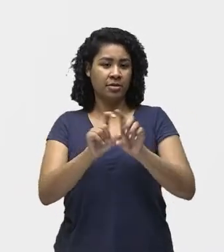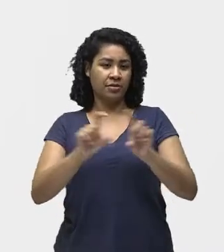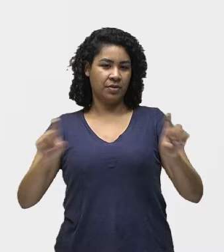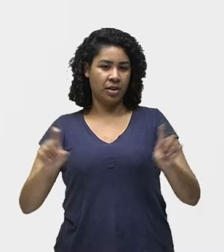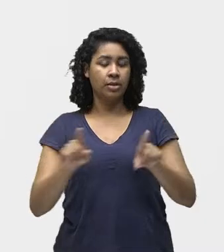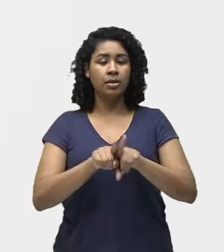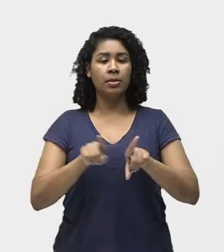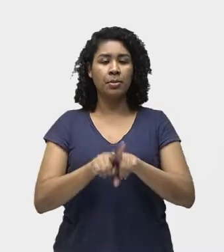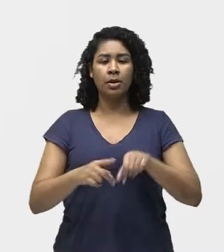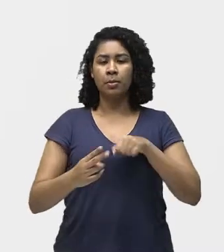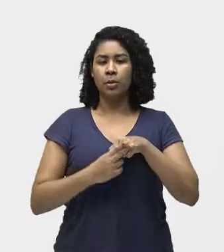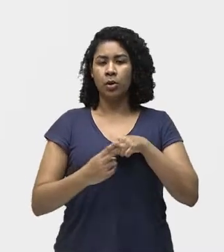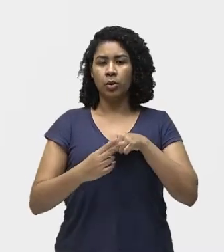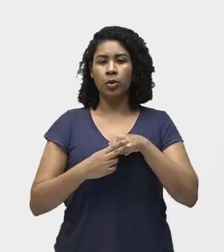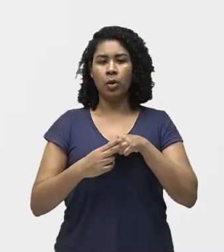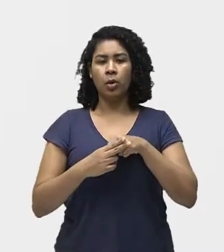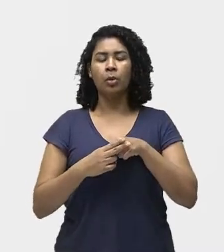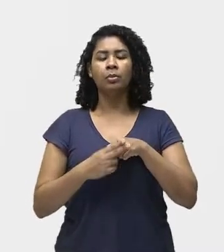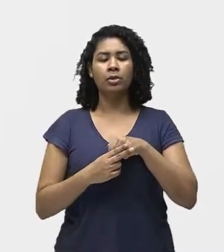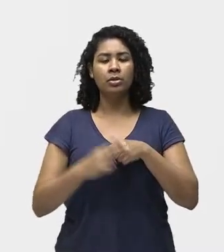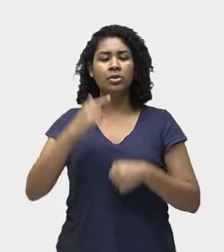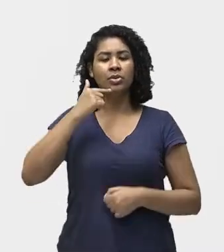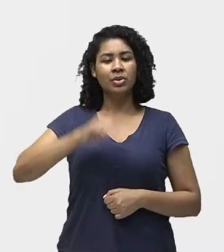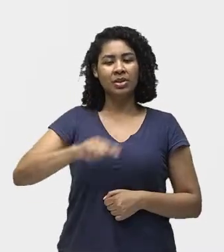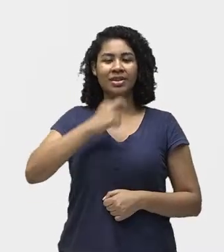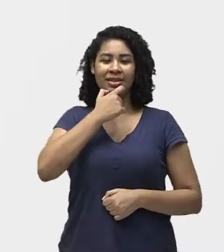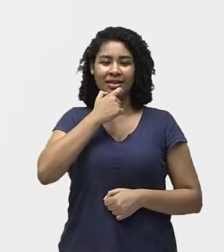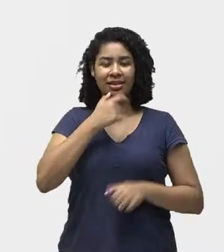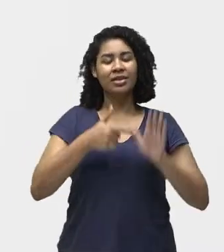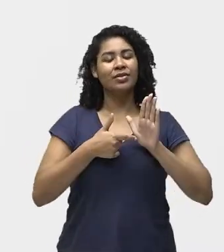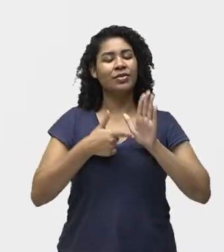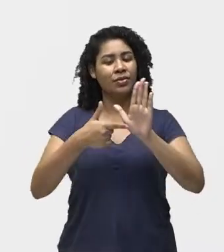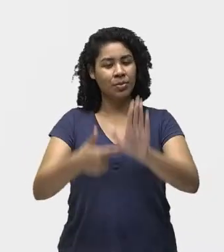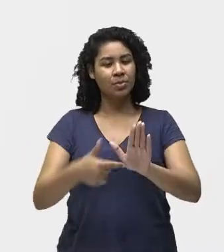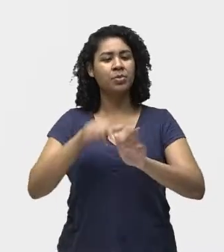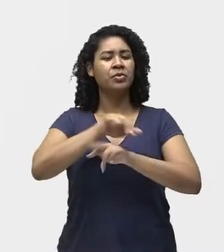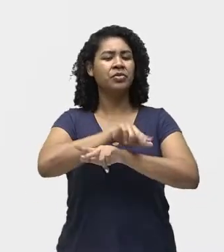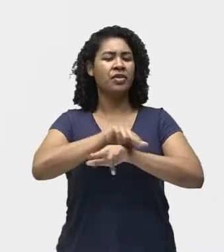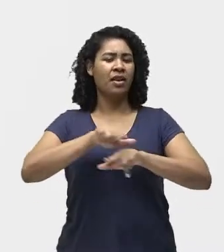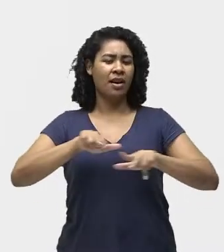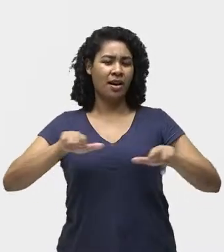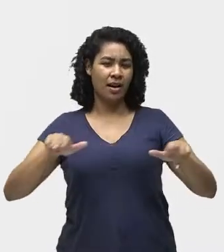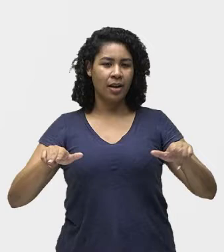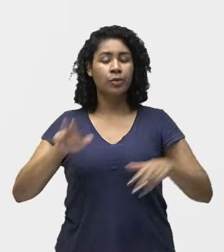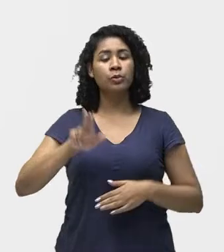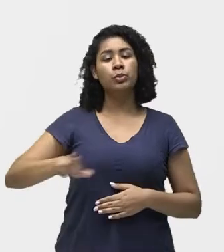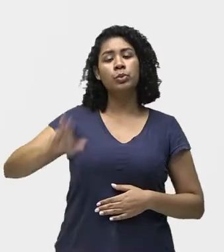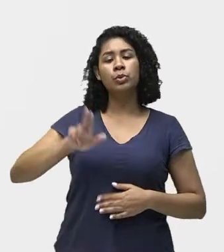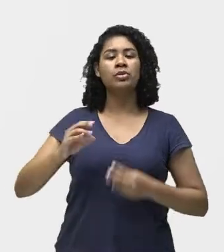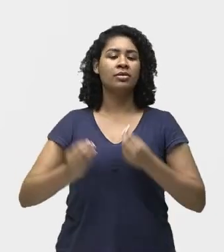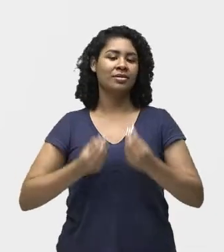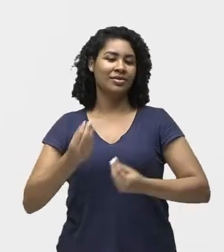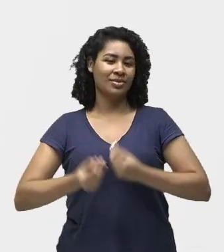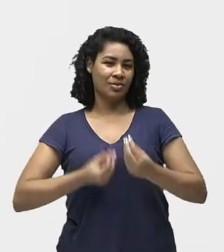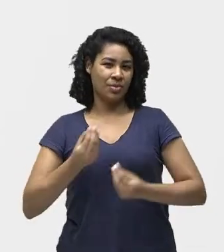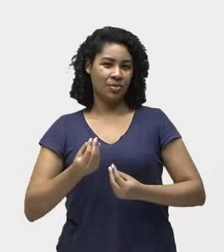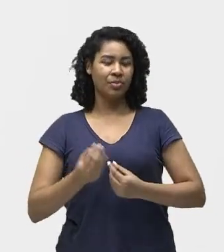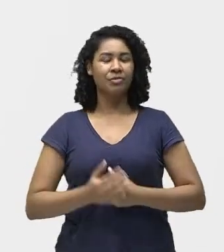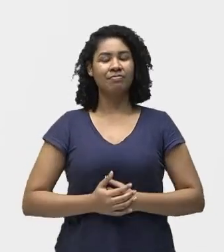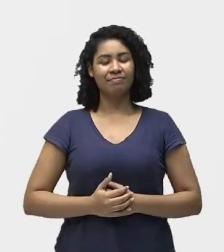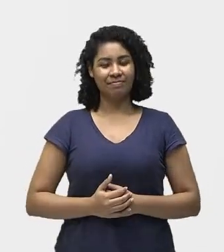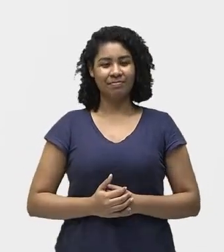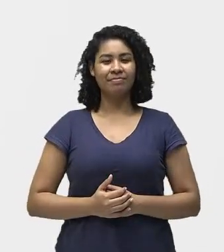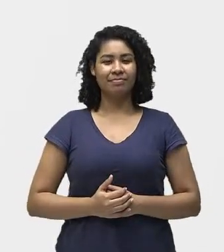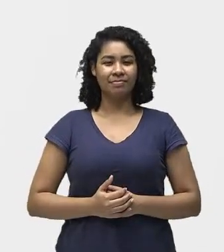em inglês, vários pronomes, né? A diferença entre eles, o uso and stuff like that.